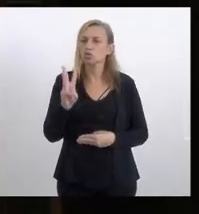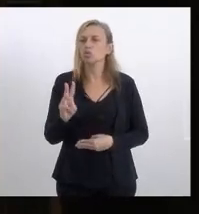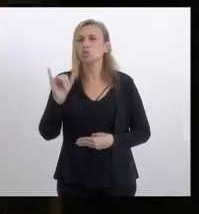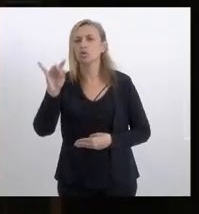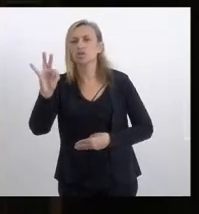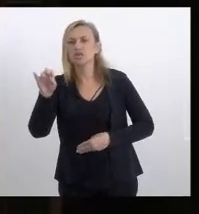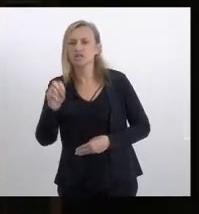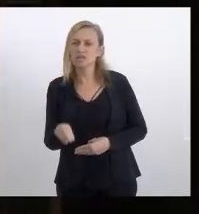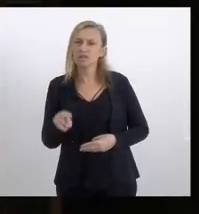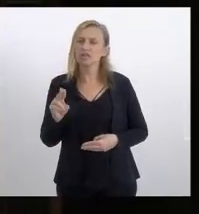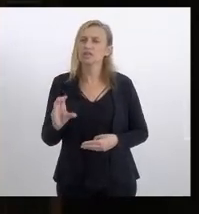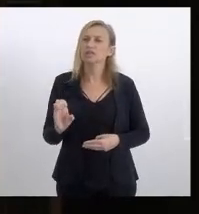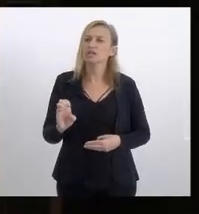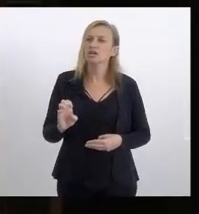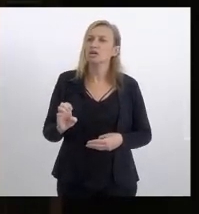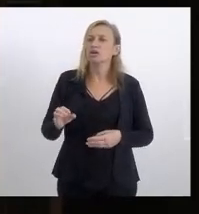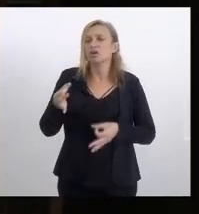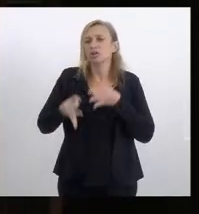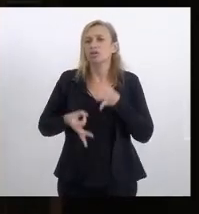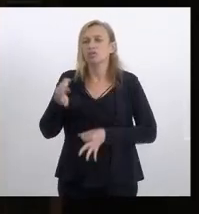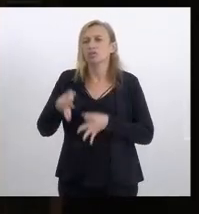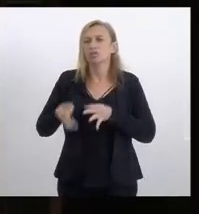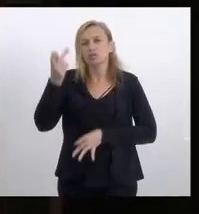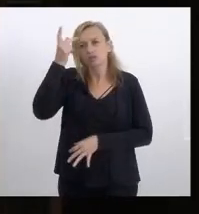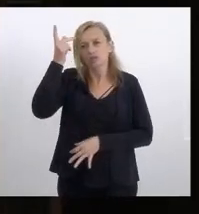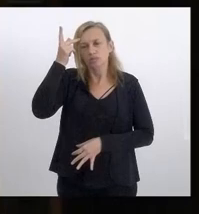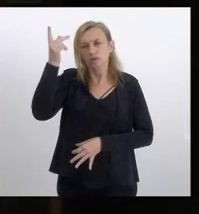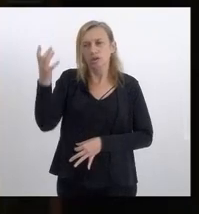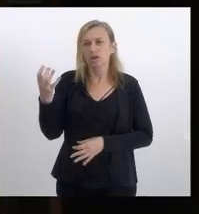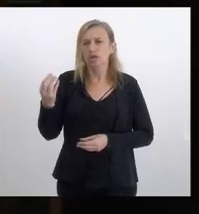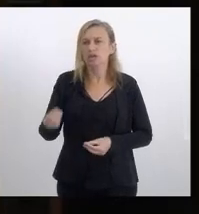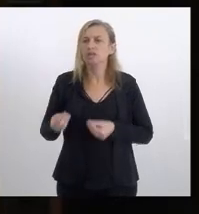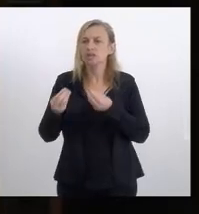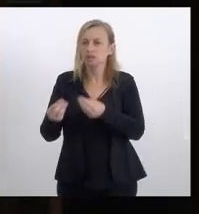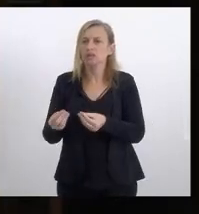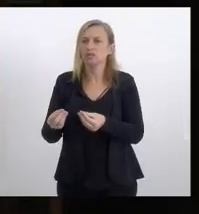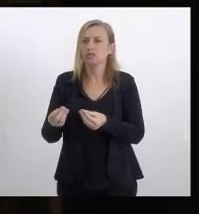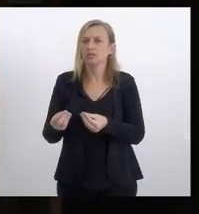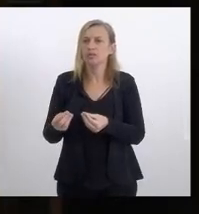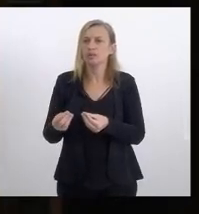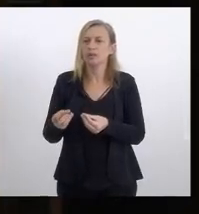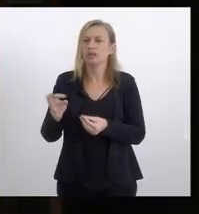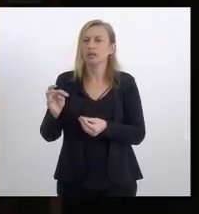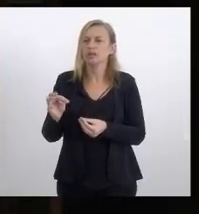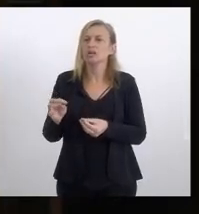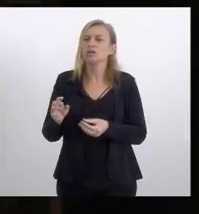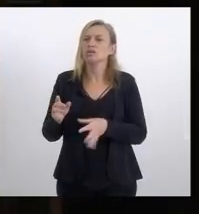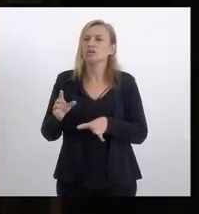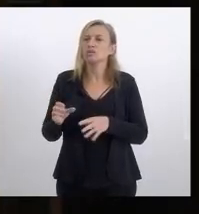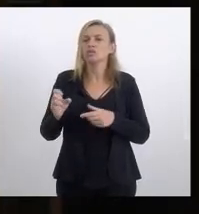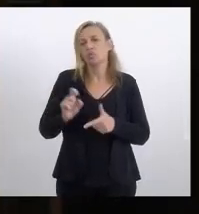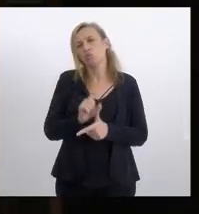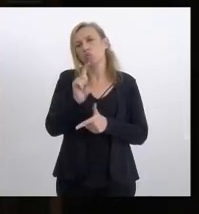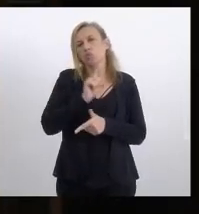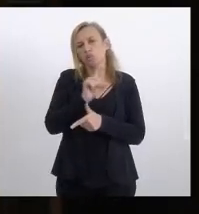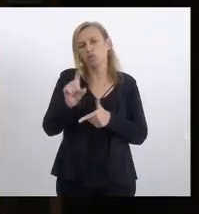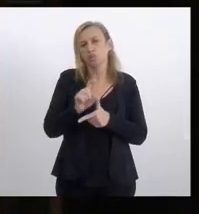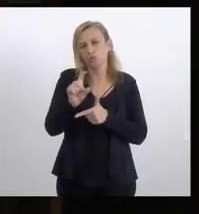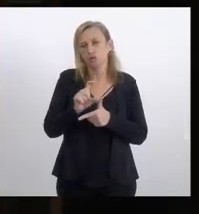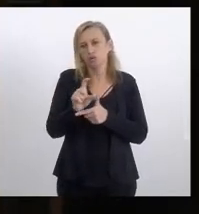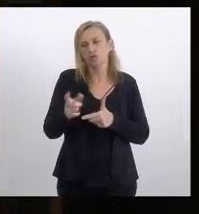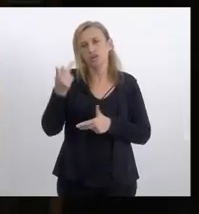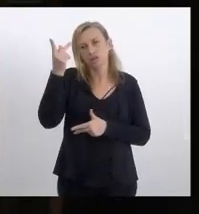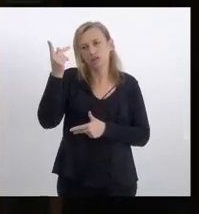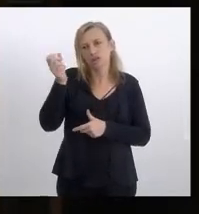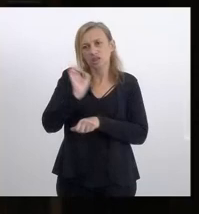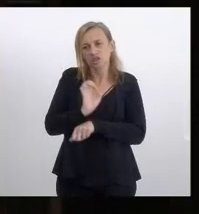Tribunal de Justiça de São Paulo concedeu para aquele tribunal e para o Executivo daquele estado